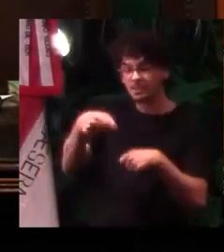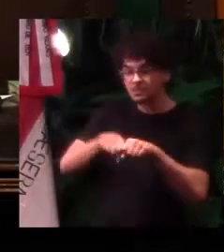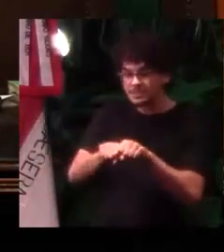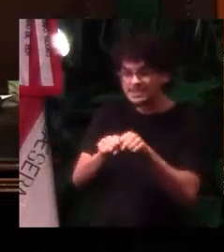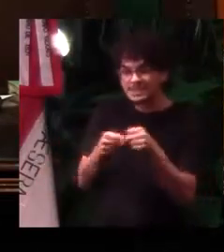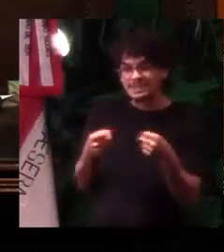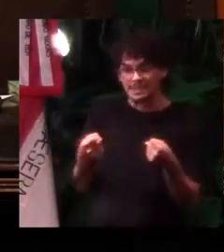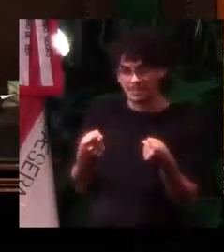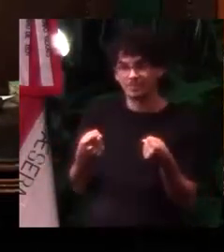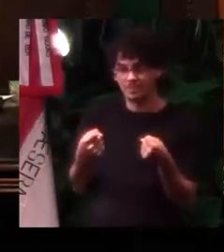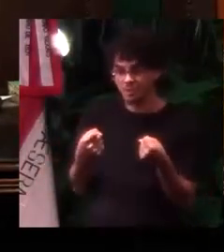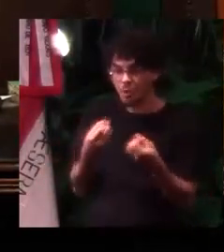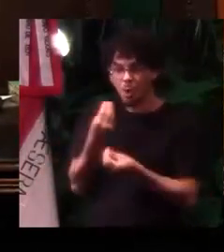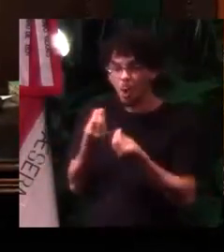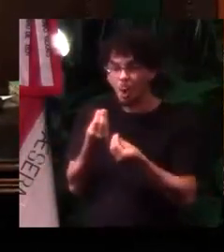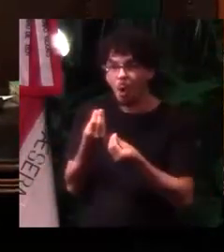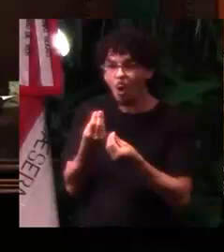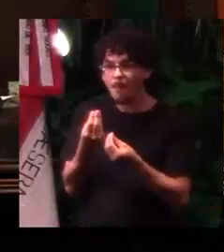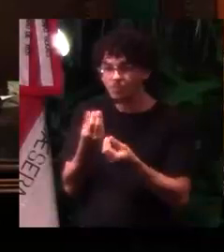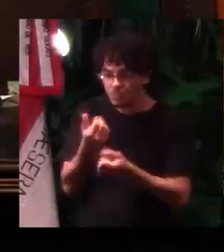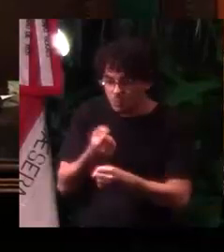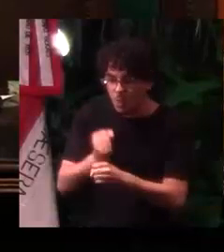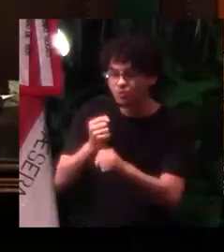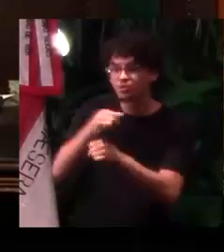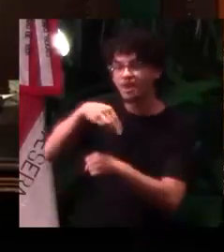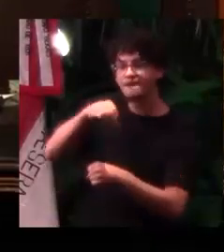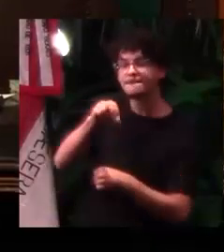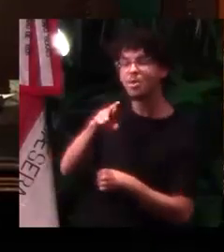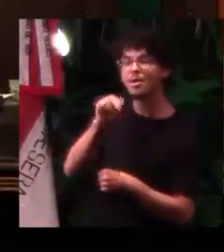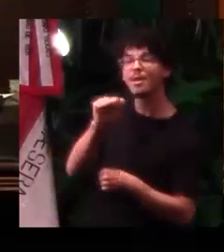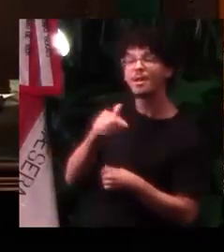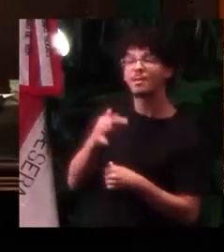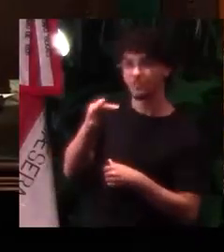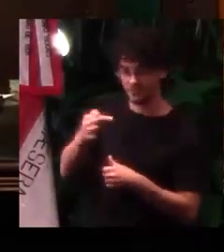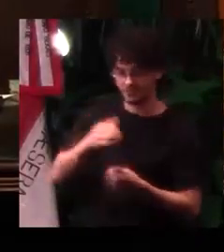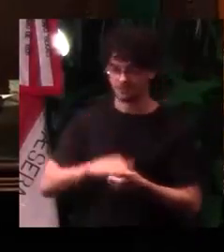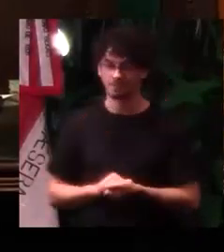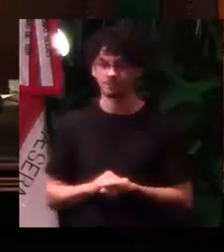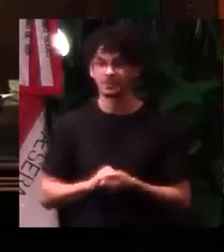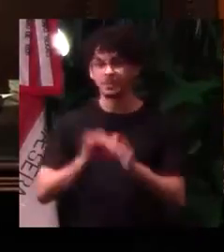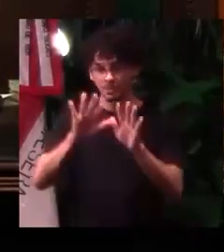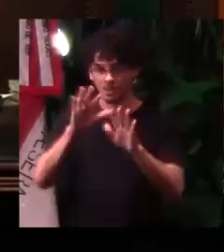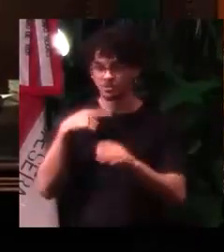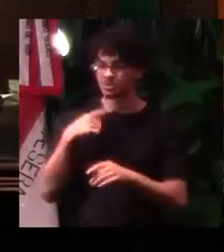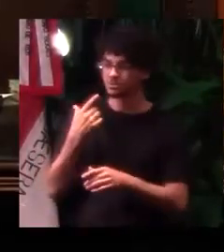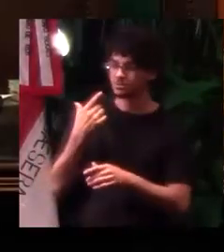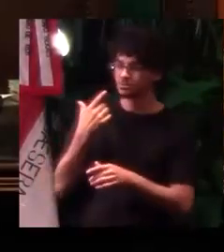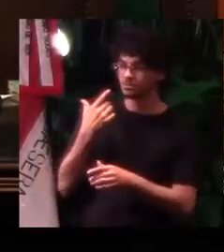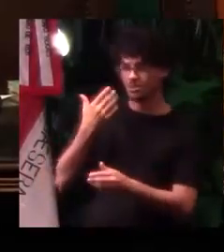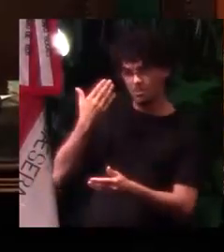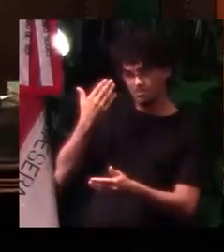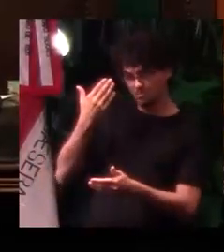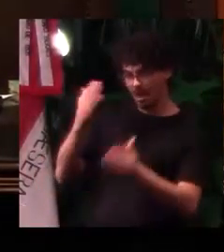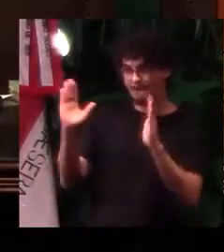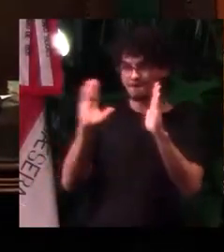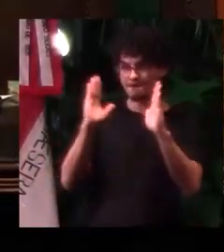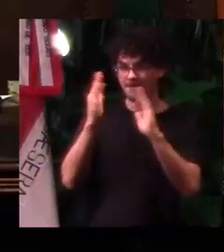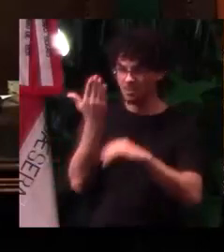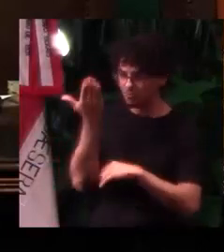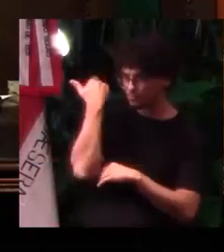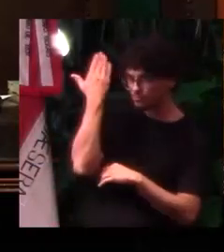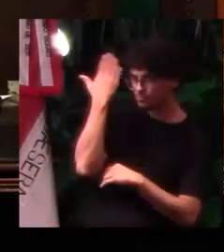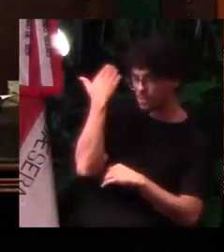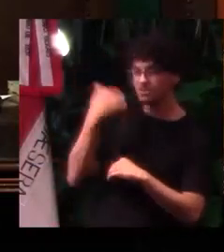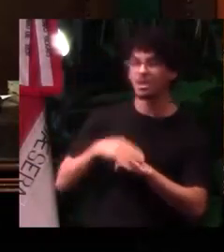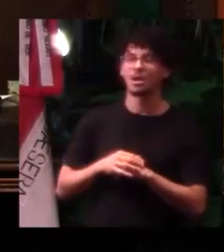moderna. Ou seja, se no mundo antigo, no mundo grego, por exemplo,